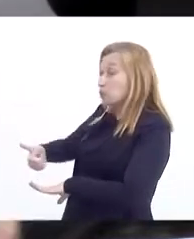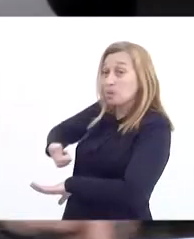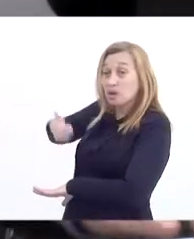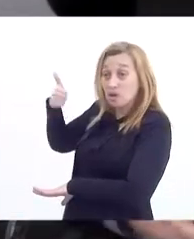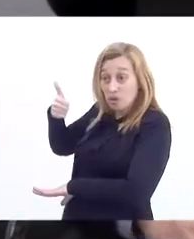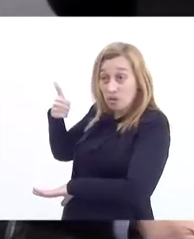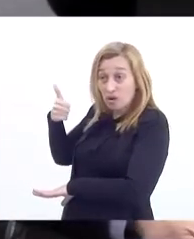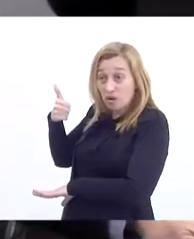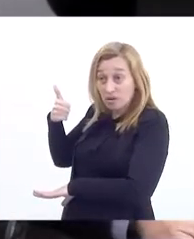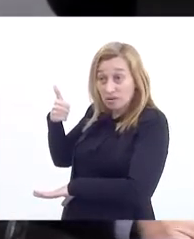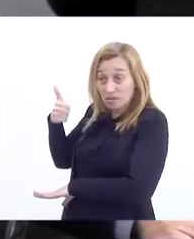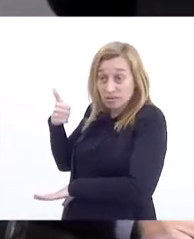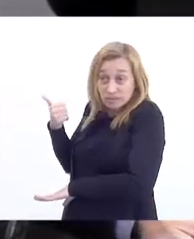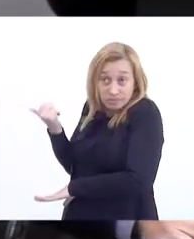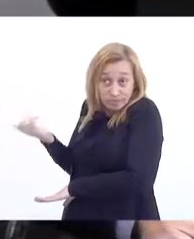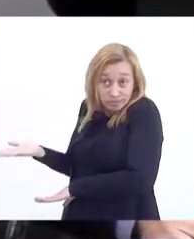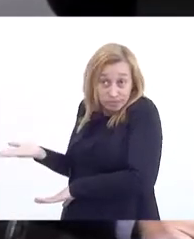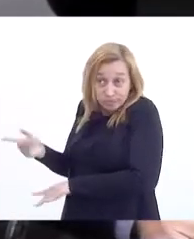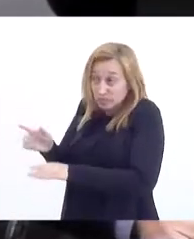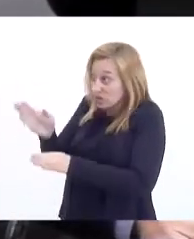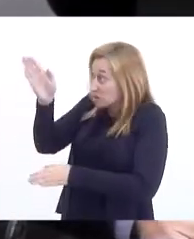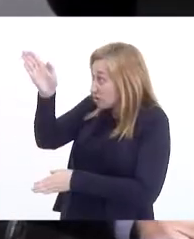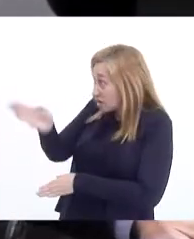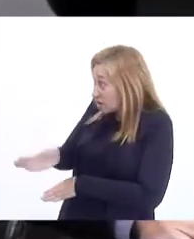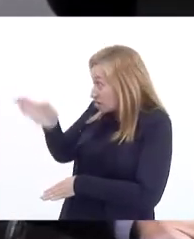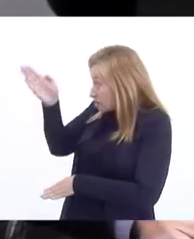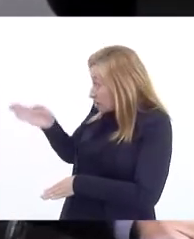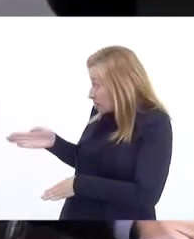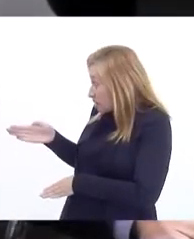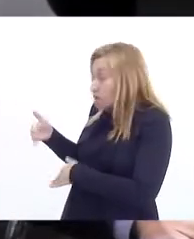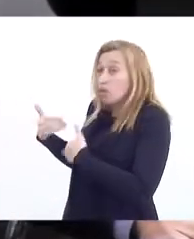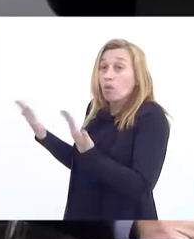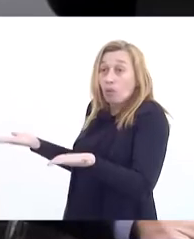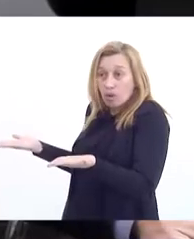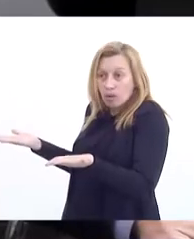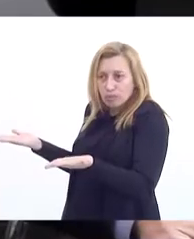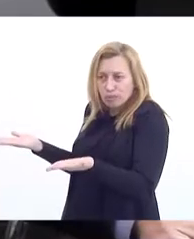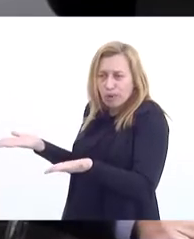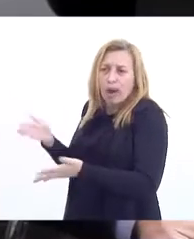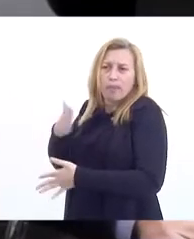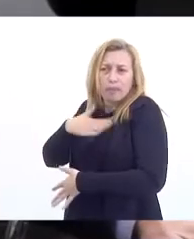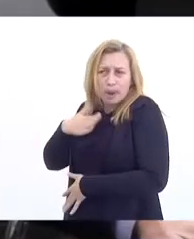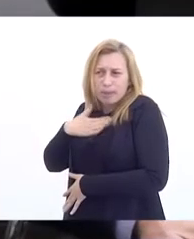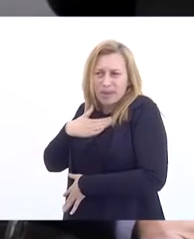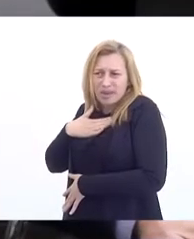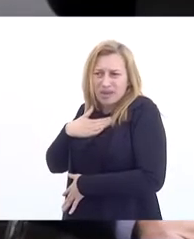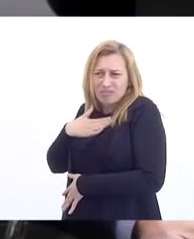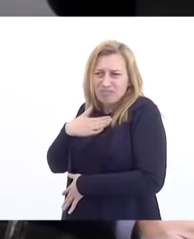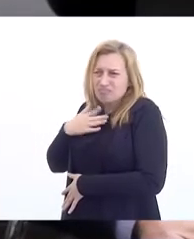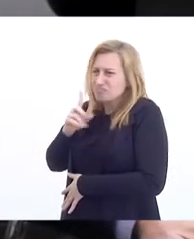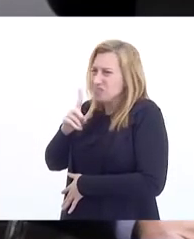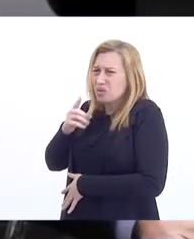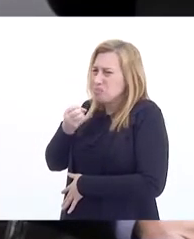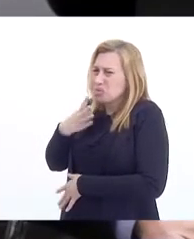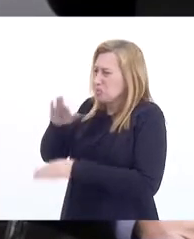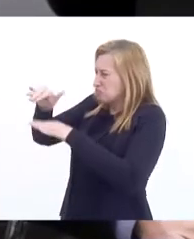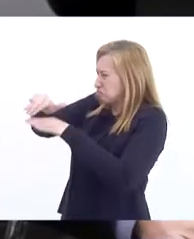essas faixas aqui. Eu, pela minha frequência no supermercado, não acho que para mim não é melhor. Senhor